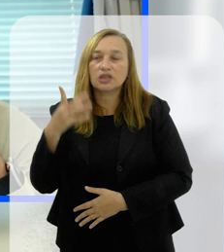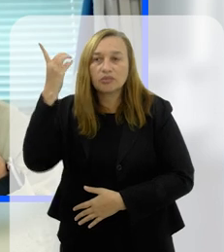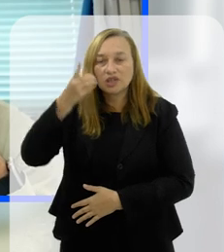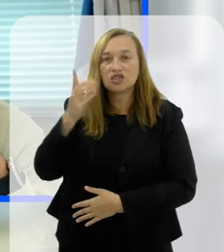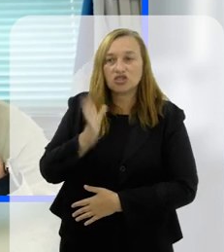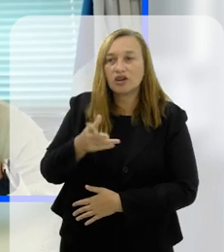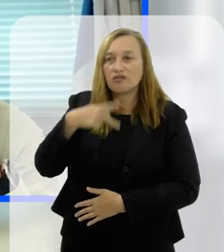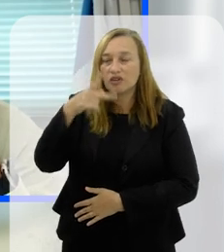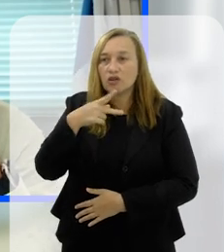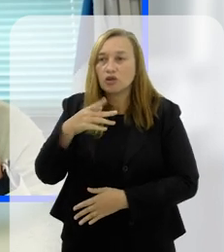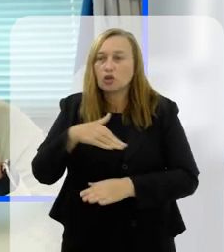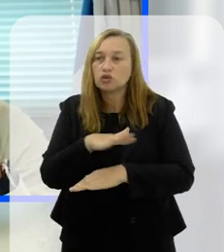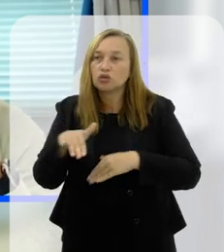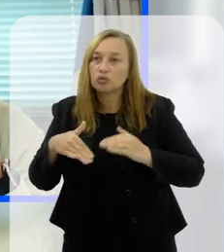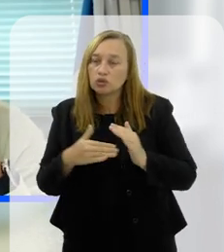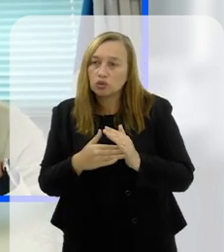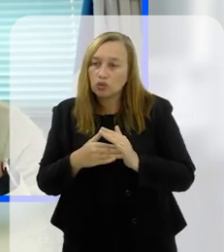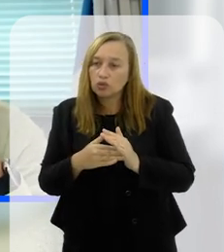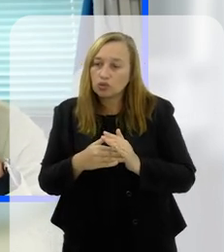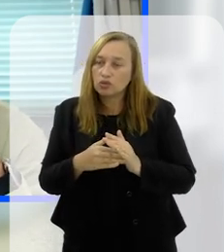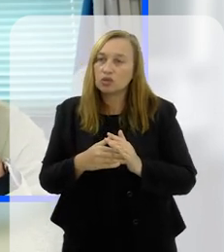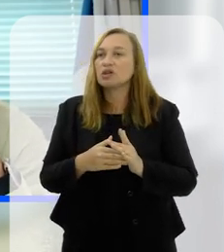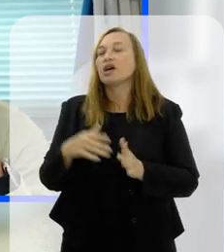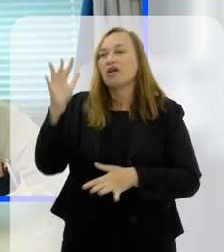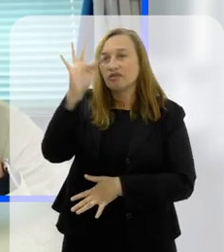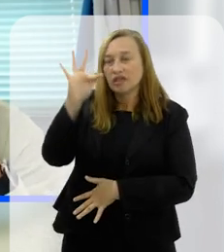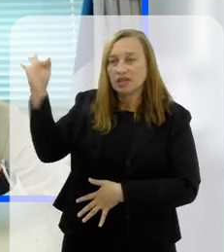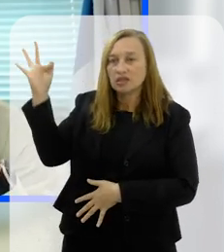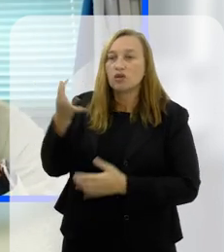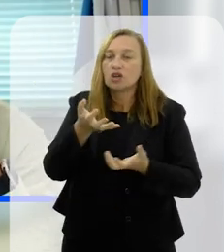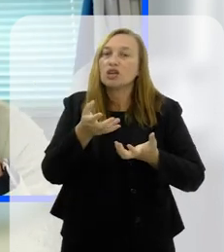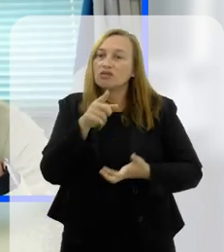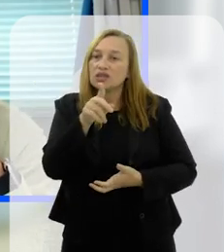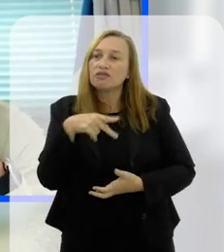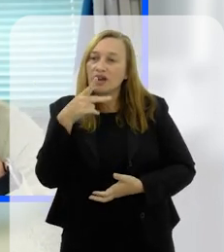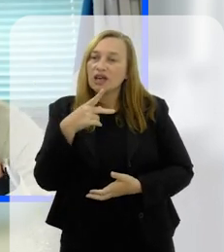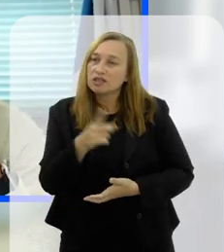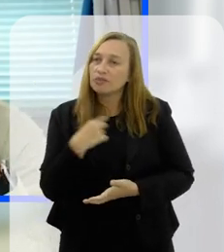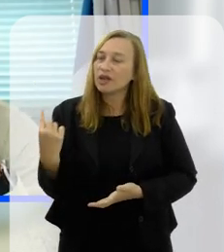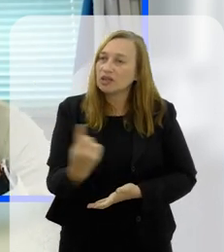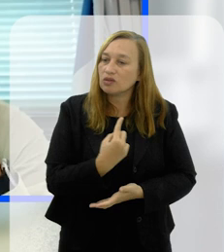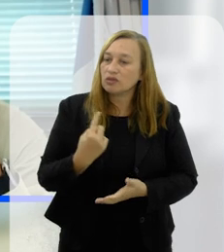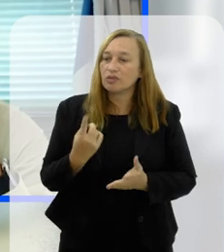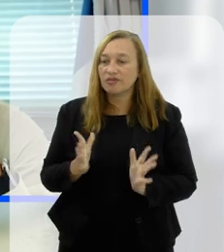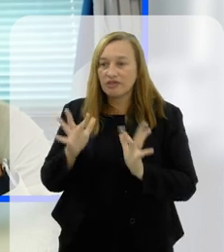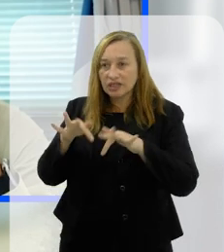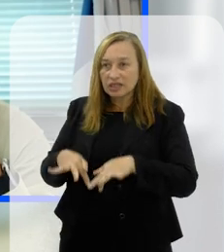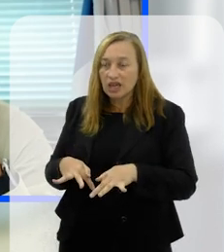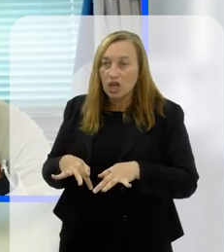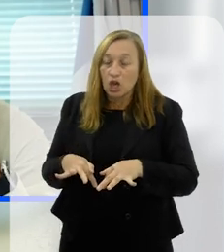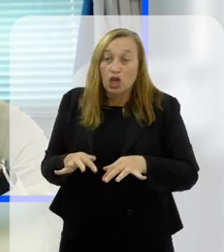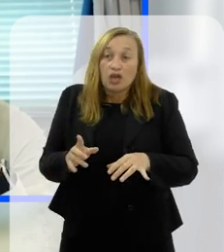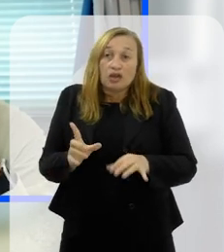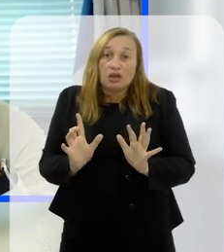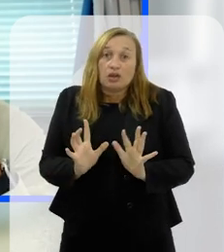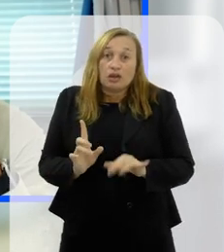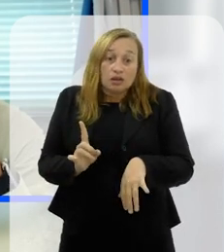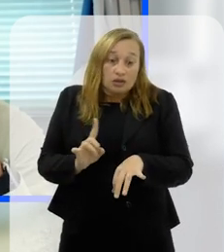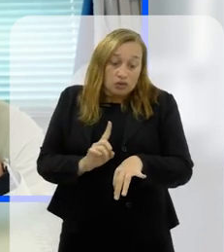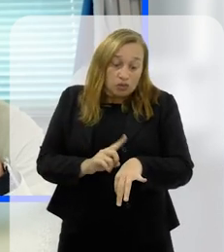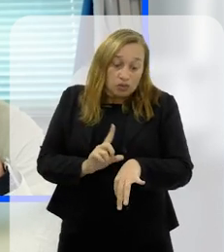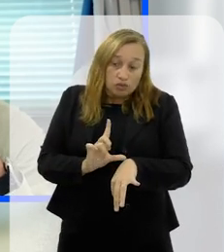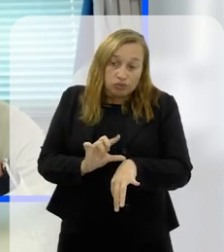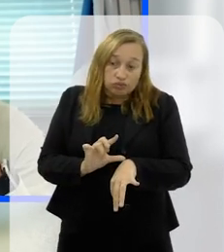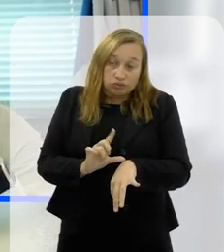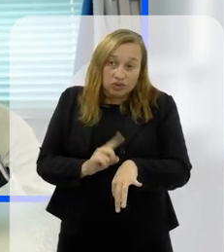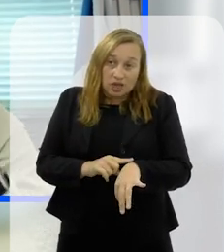deputado já citou aqui né Eh sobre todos os entes da Federação e eu queria que você falasse pra gente até pra gente encerrar que infelizmente nosso